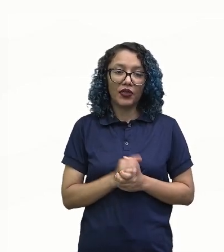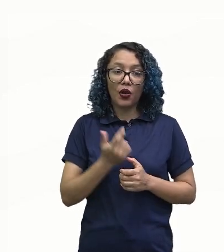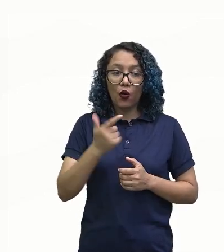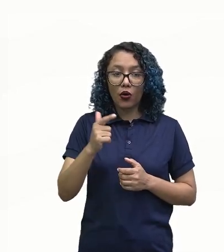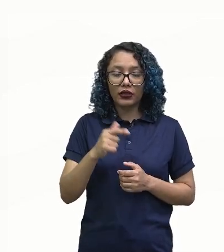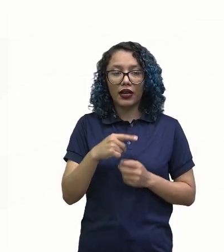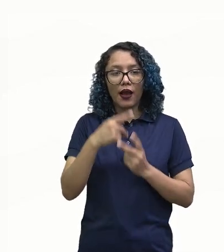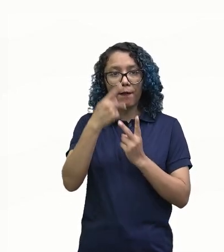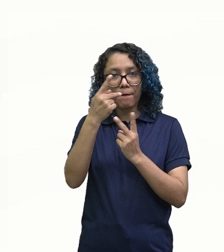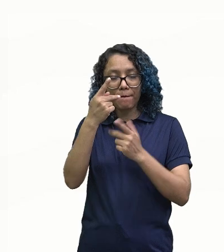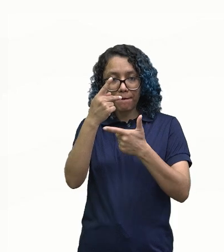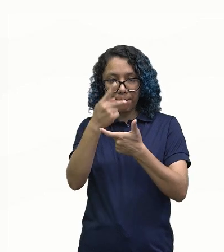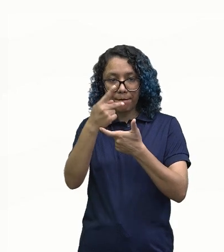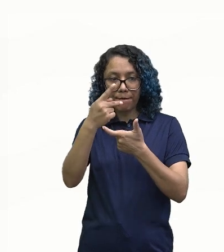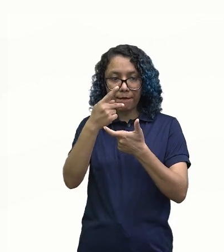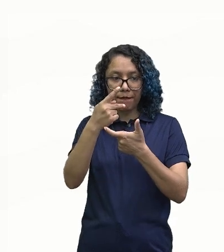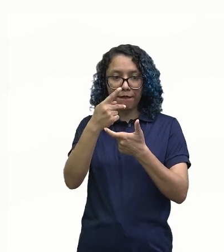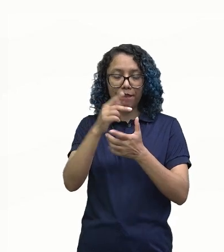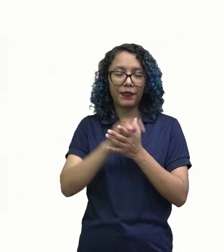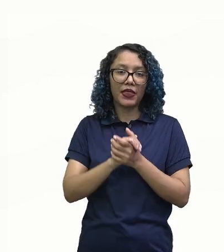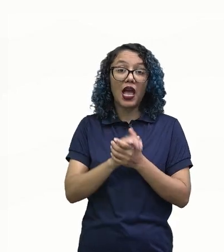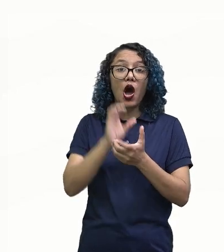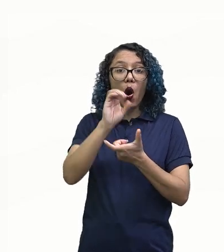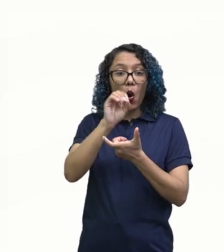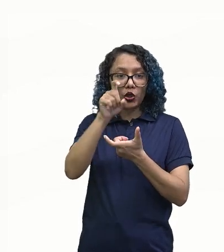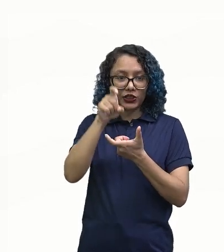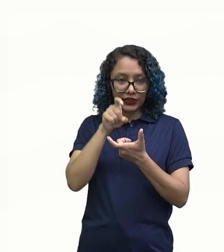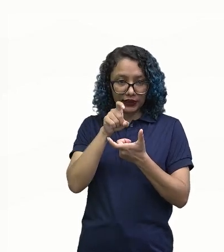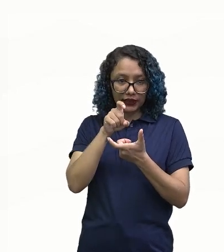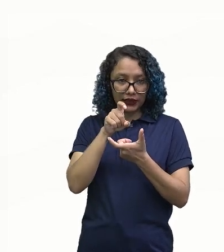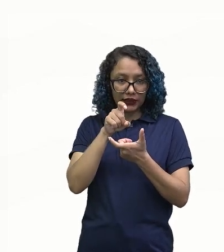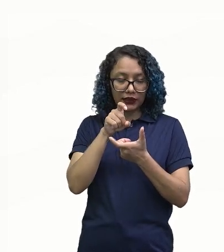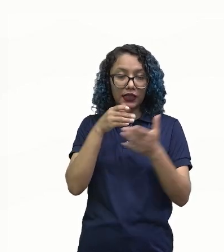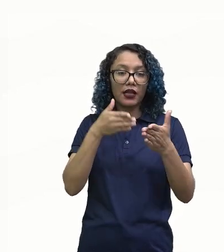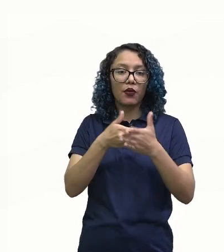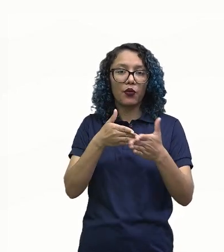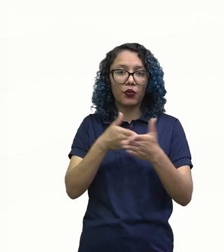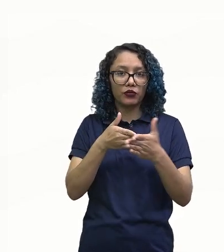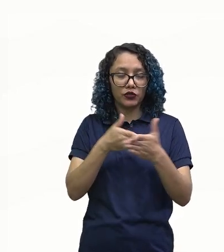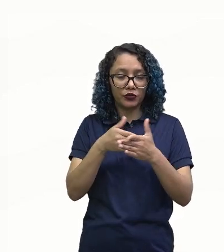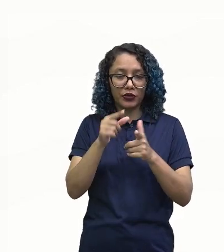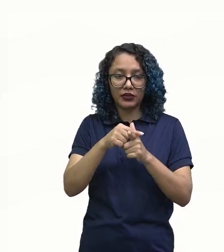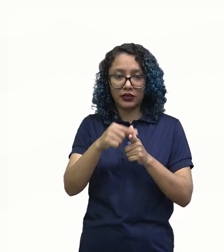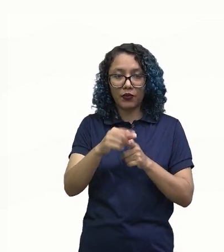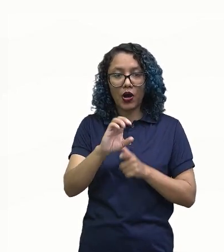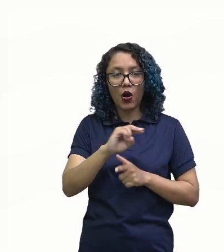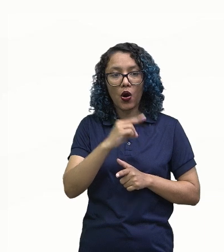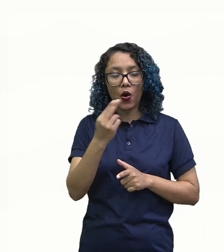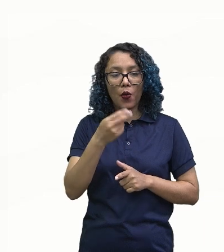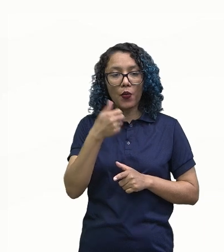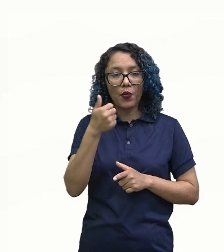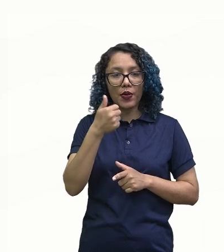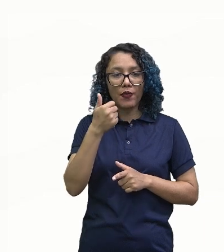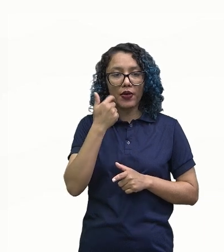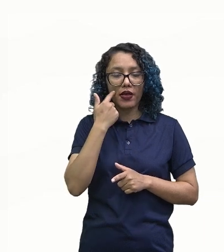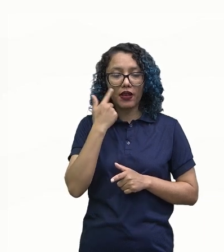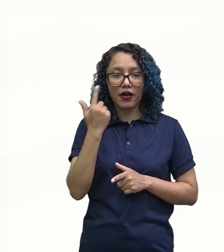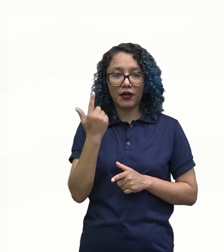violão, oxítonas, aliás. Nas oxítonas é na última sílaba ou na primeira, como vocês estão vendo aqui, ó.